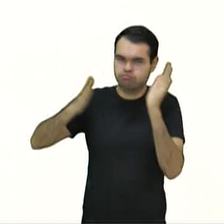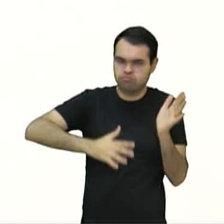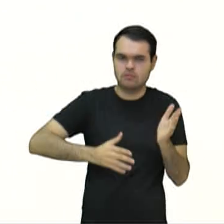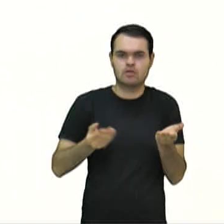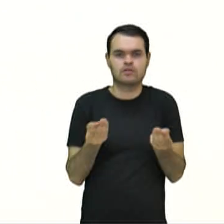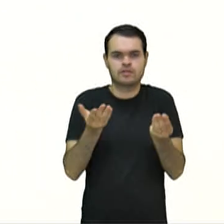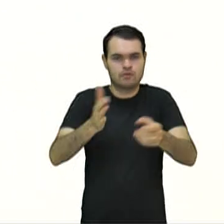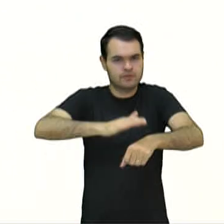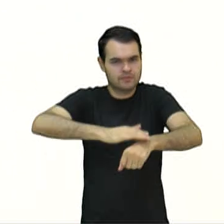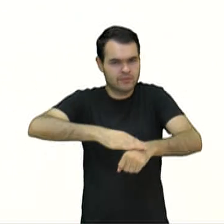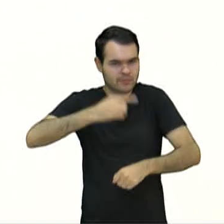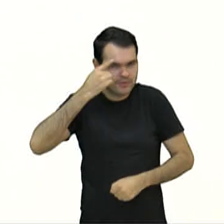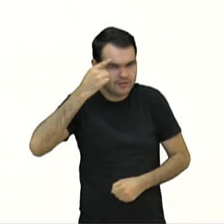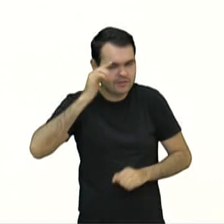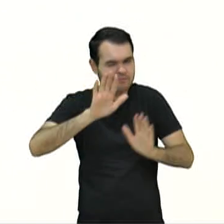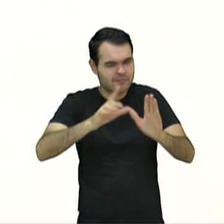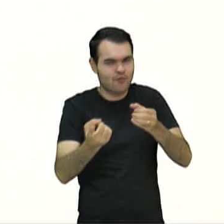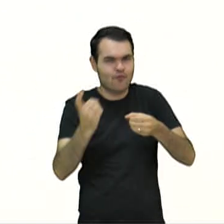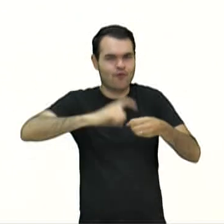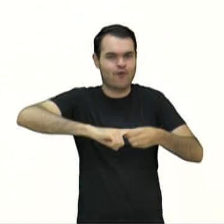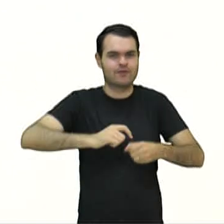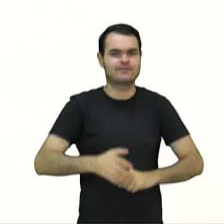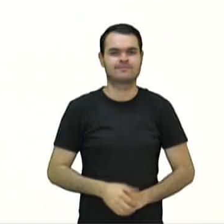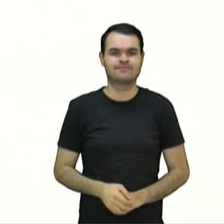dar um tempinho para vocês pensarem e a gente já volta.